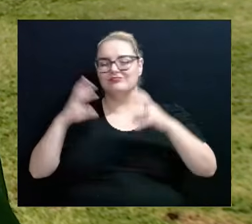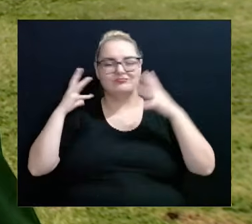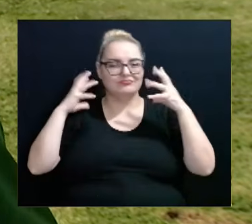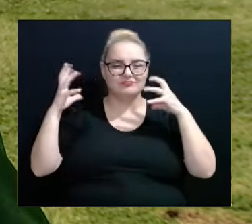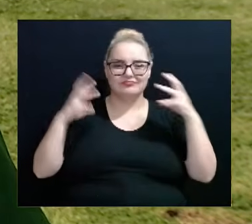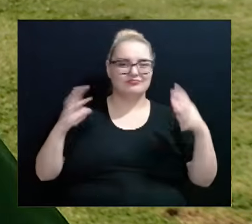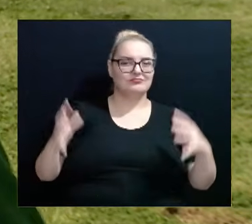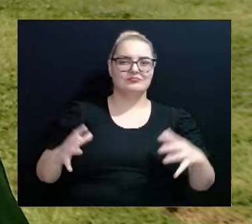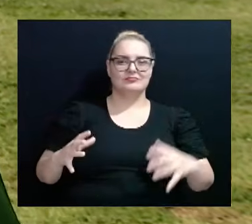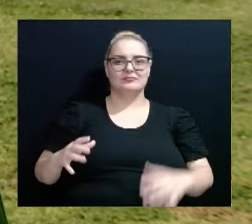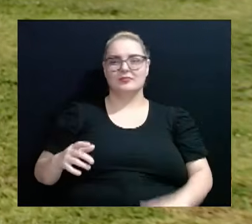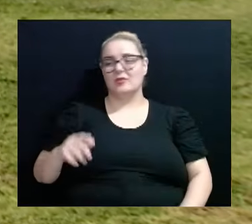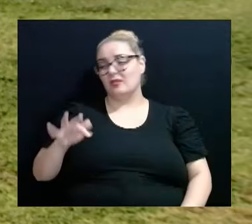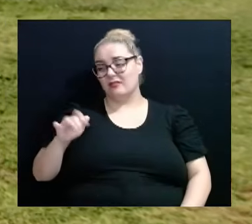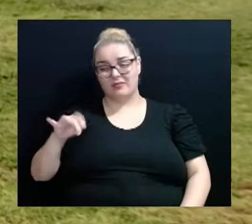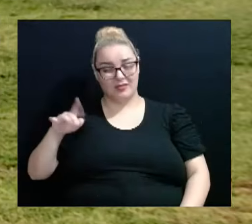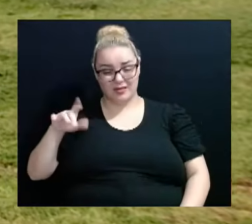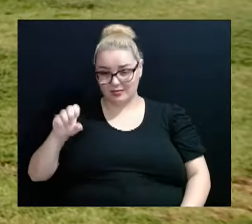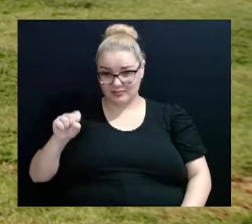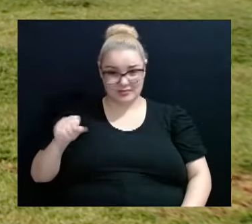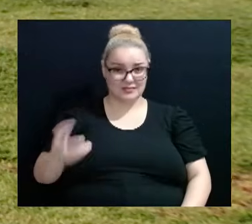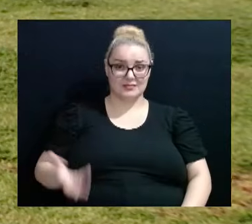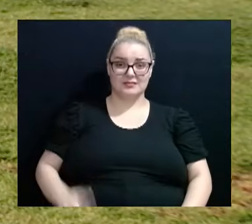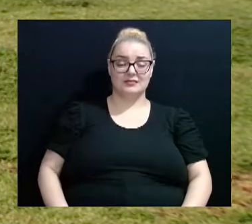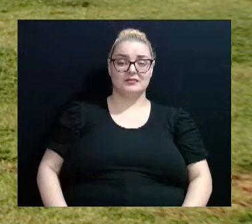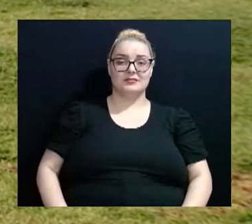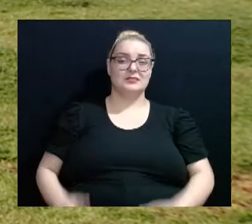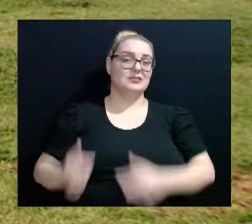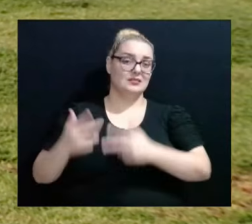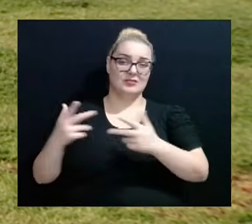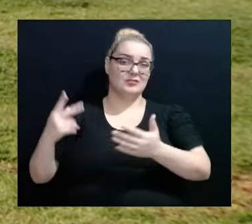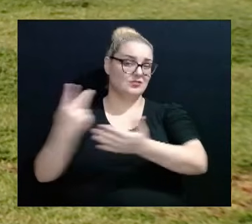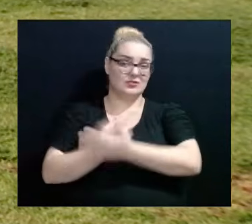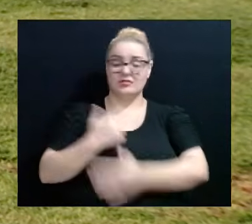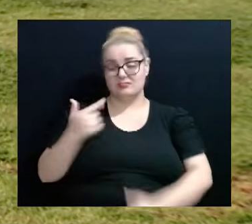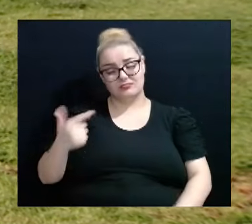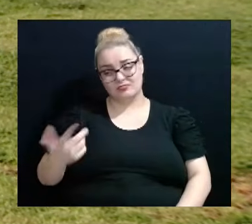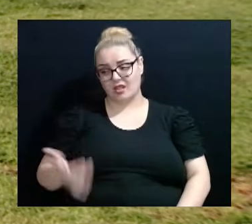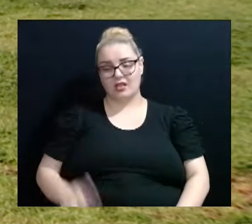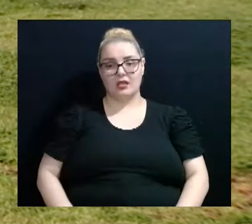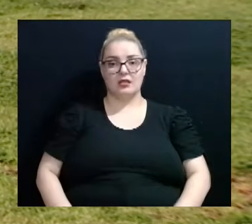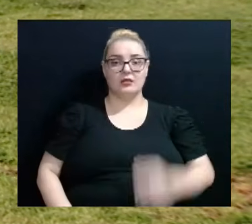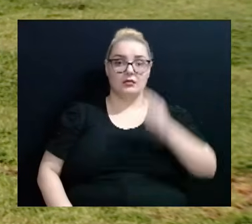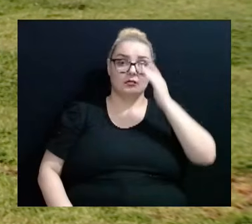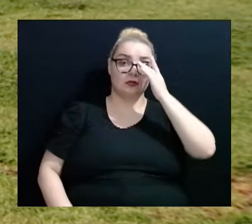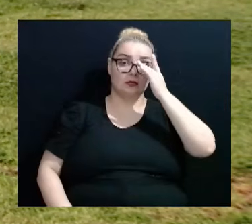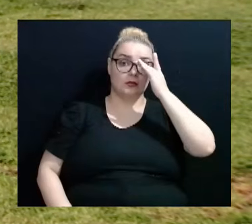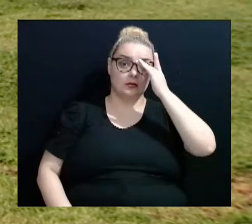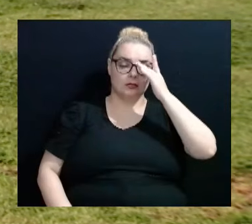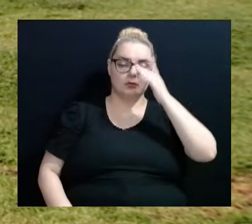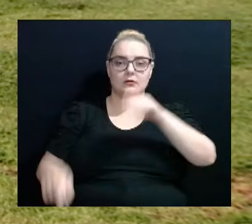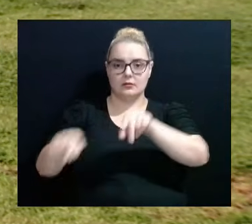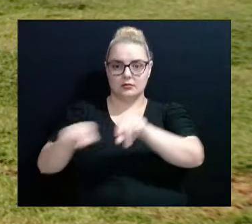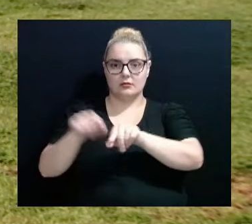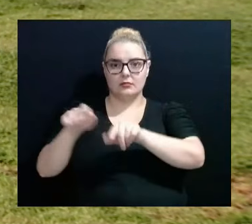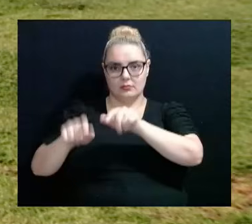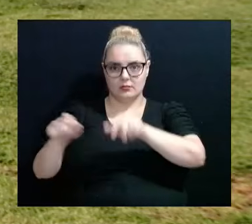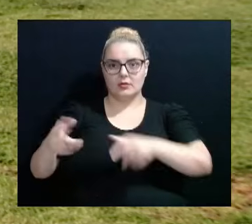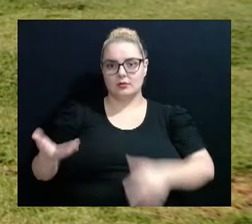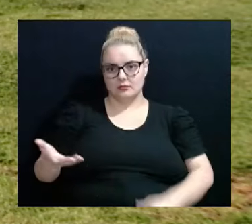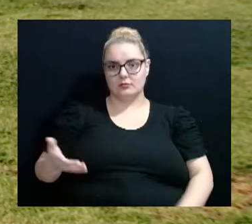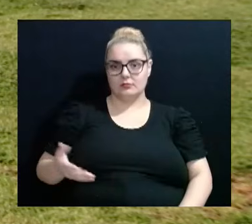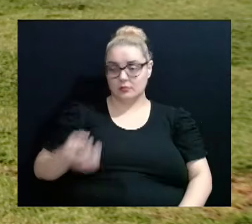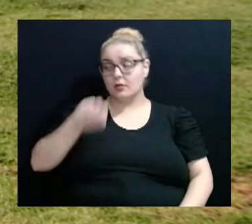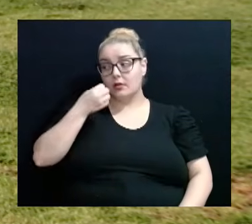tem tanto faltas, não tem tantas coisas assim de erro. E